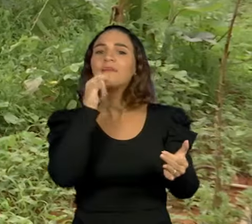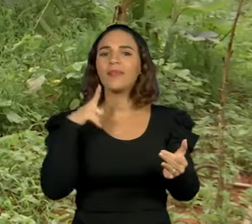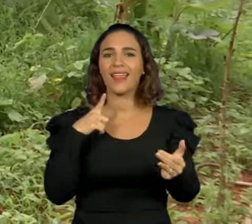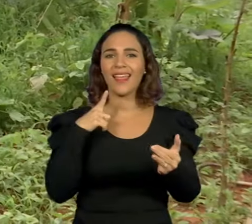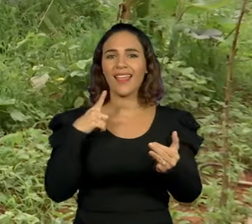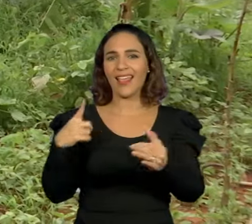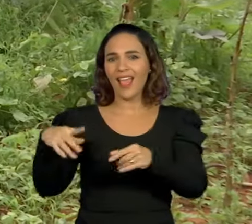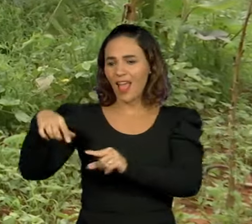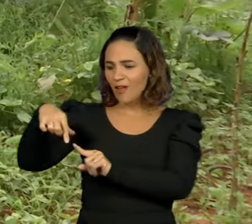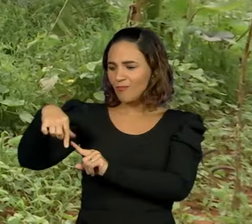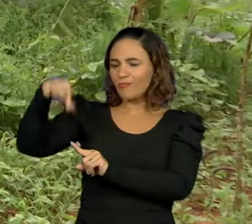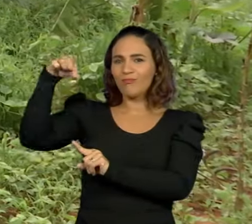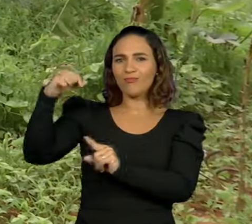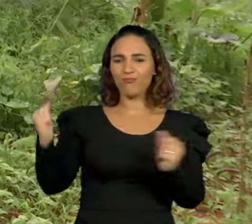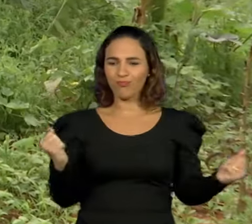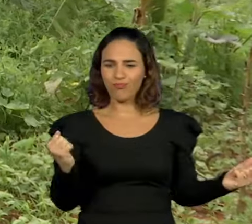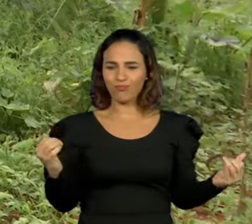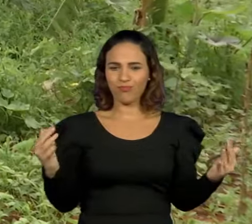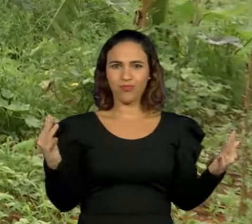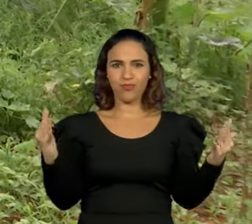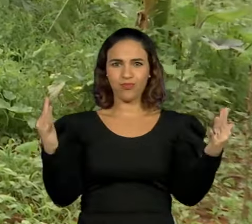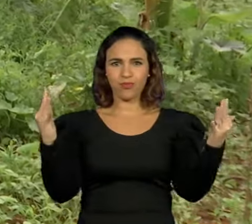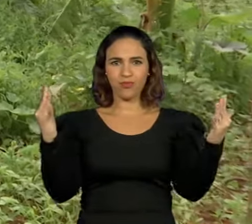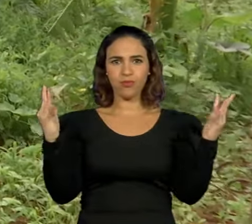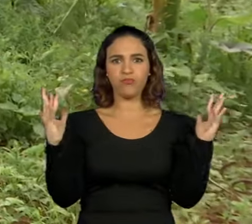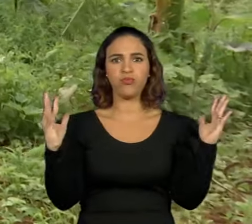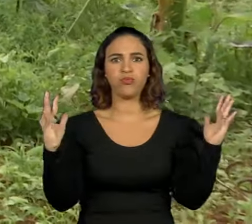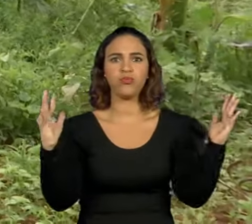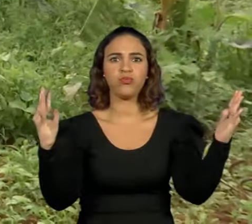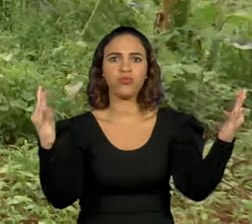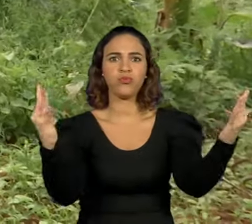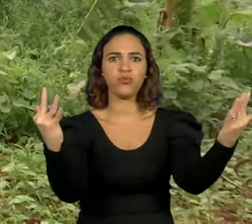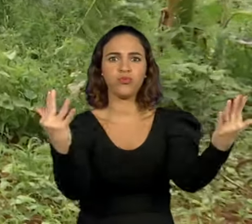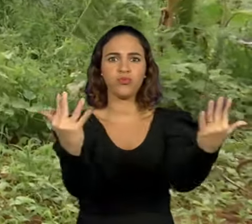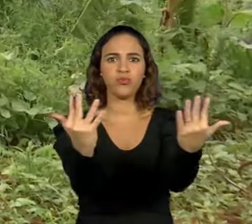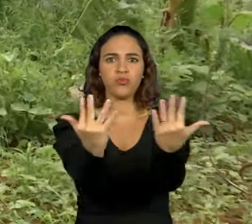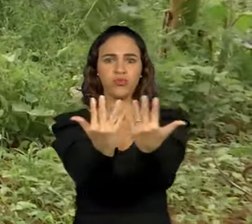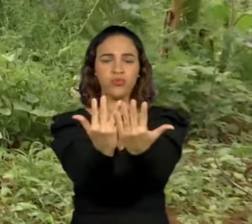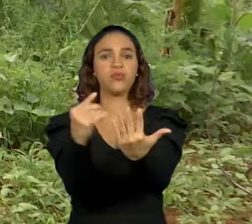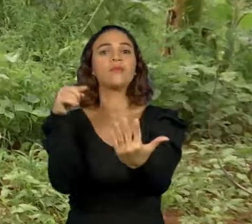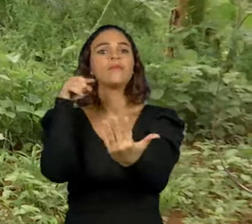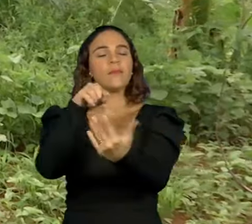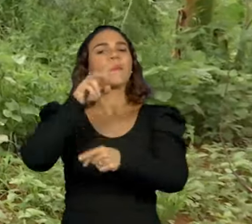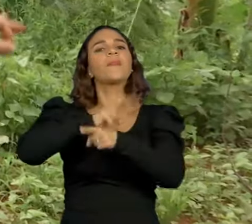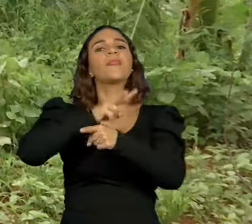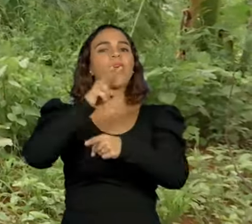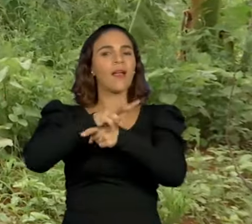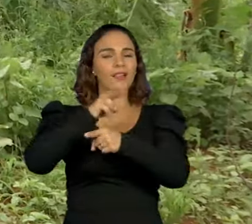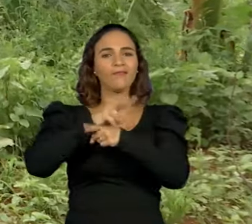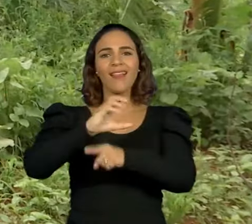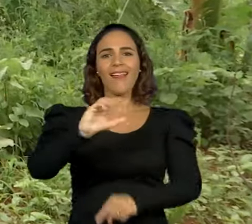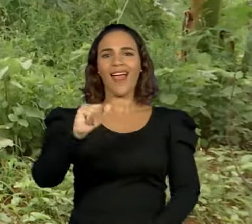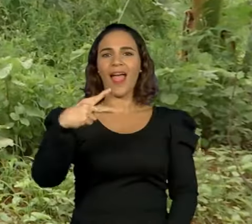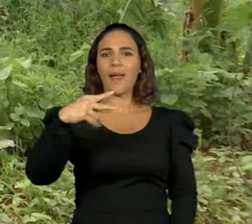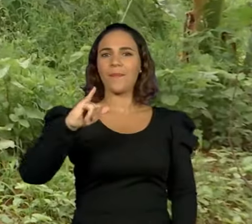a gente precisa ter a área toda circulada com algum tipo de cerca viva. A gente usa o